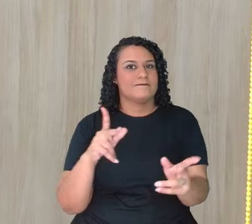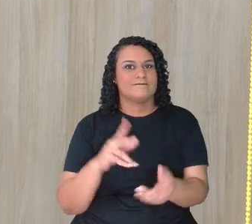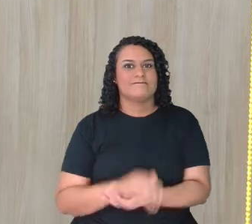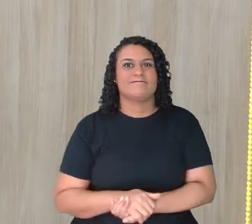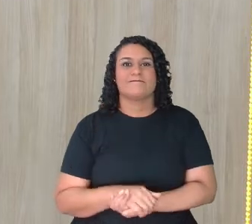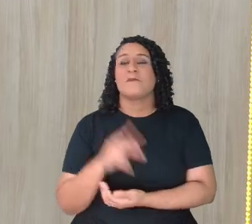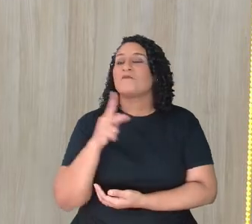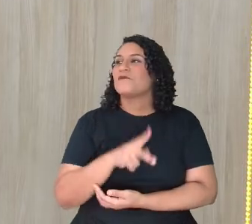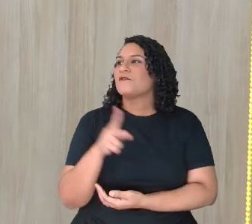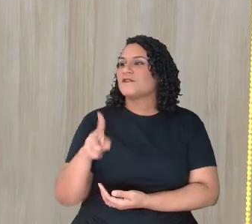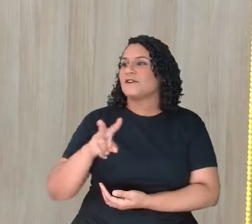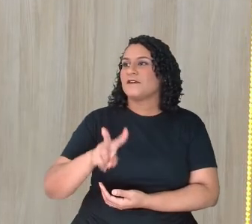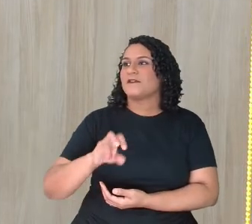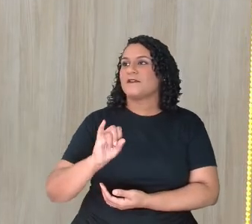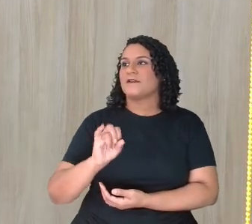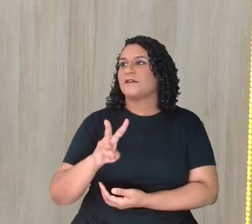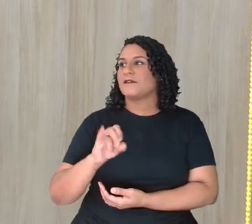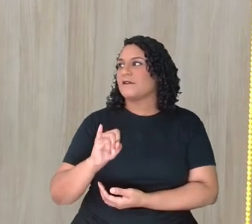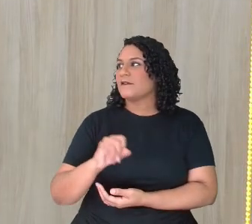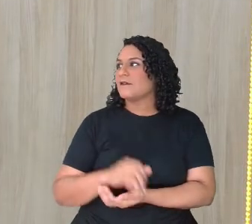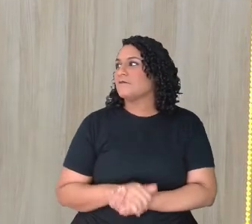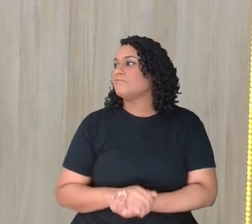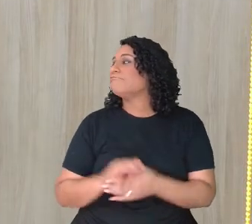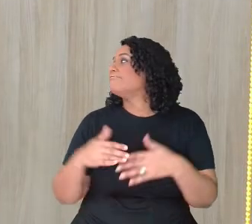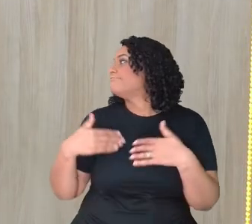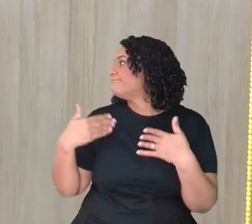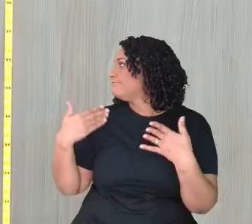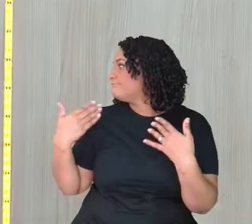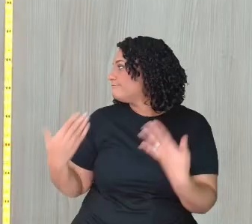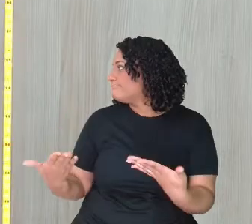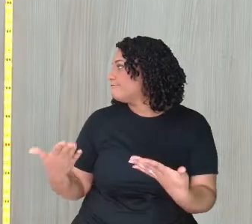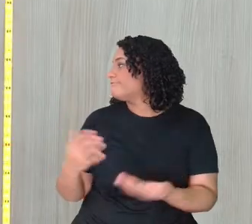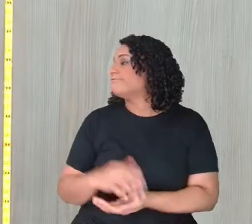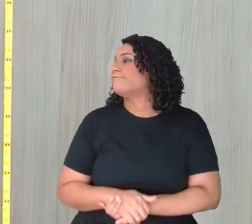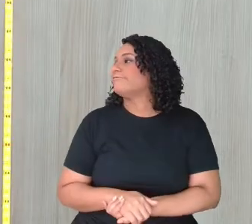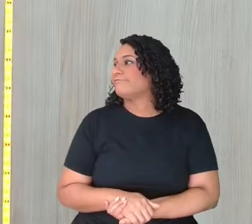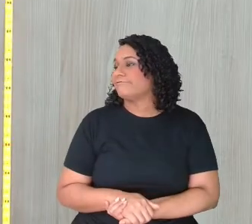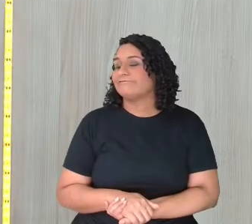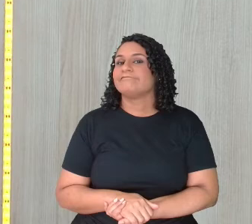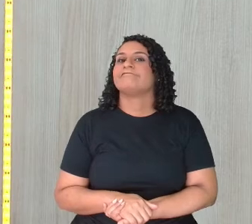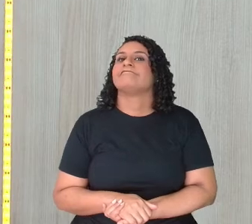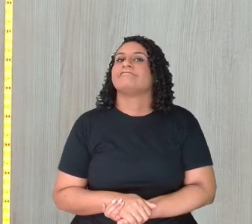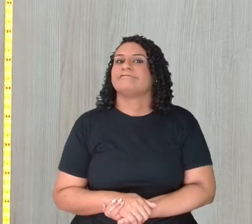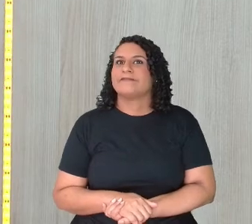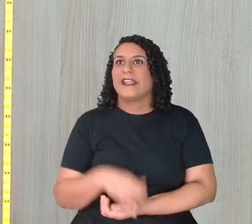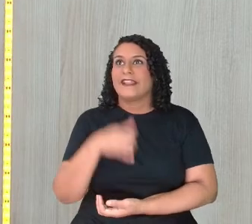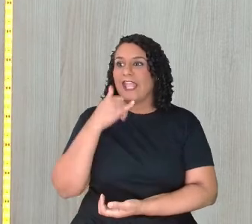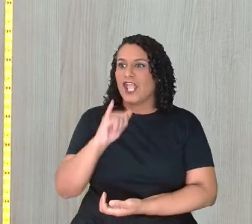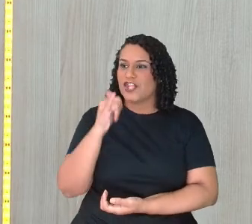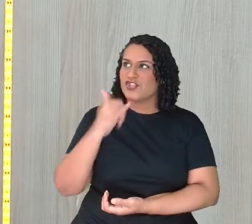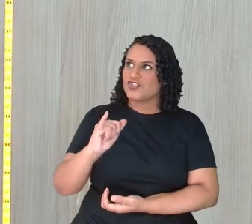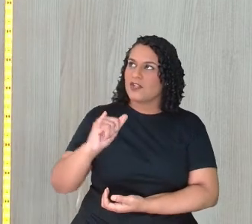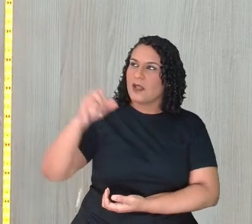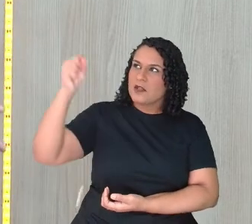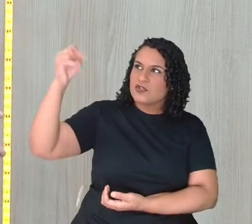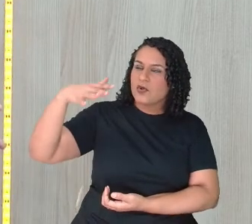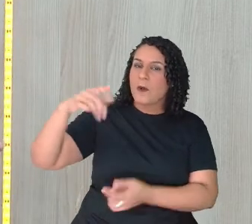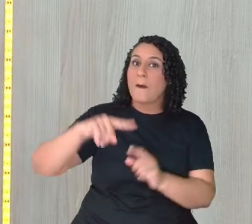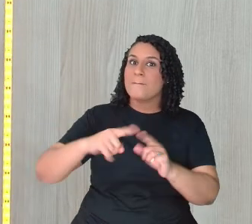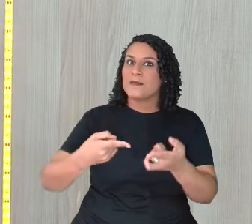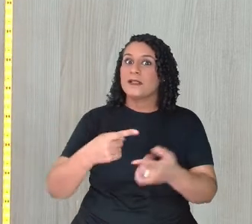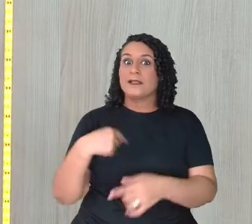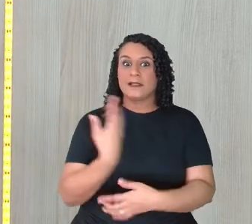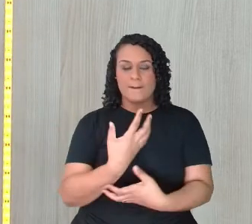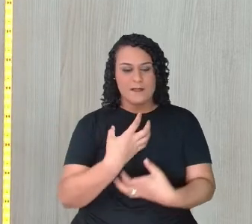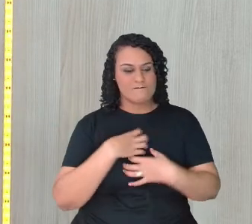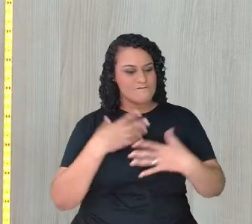Professora Vivi, vamos Oi. lá. Realmente, é a energia que vem, que é a energia elétrica. Sim. E a energia da gente, né?